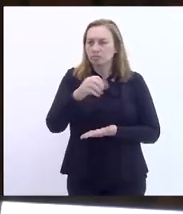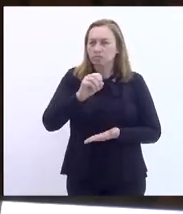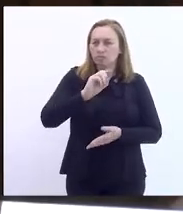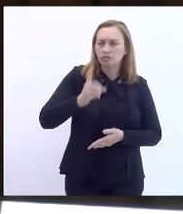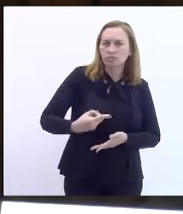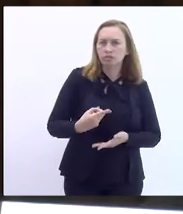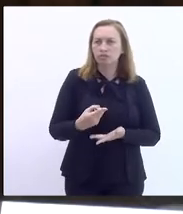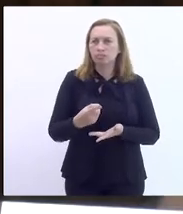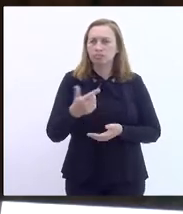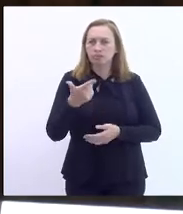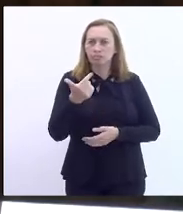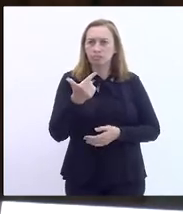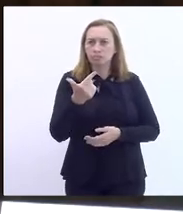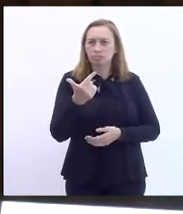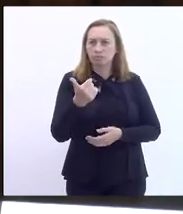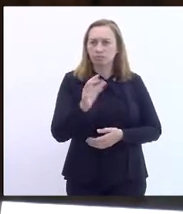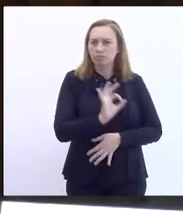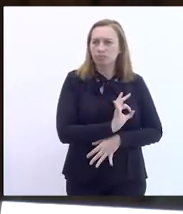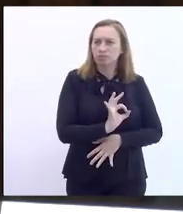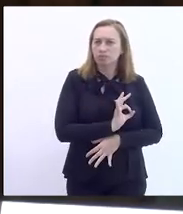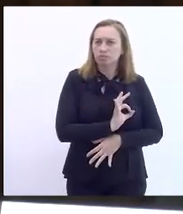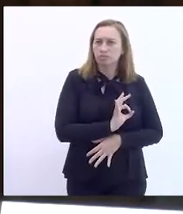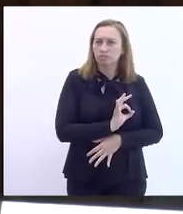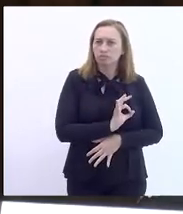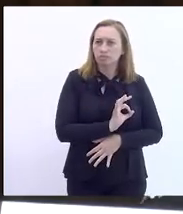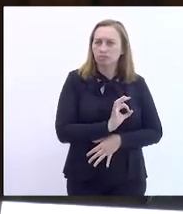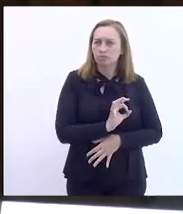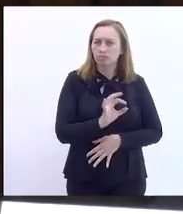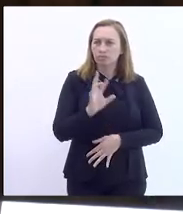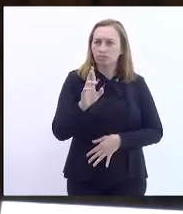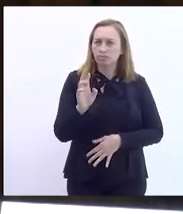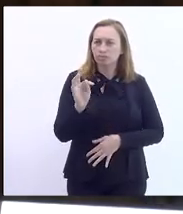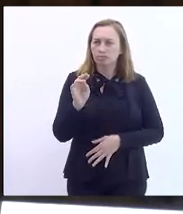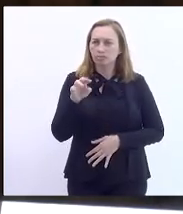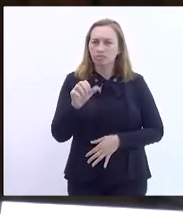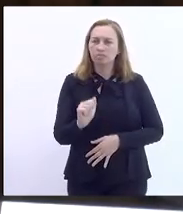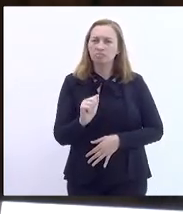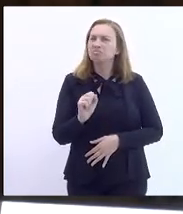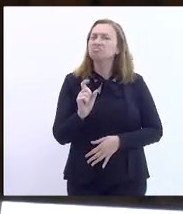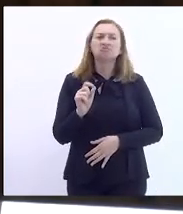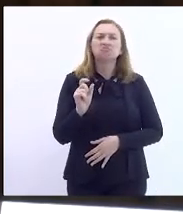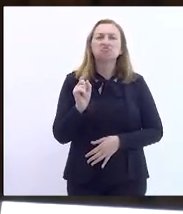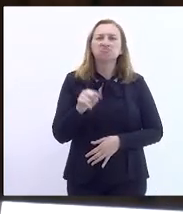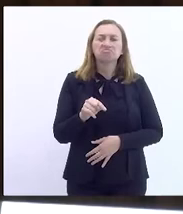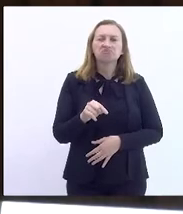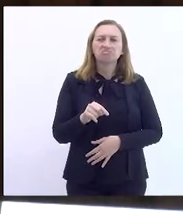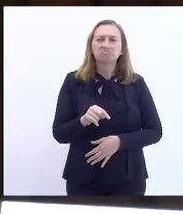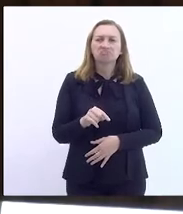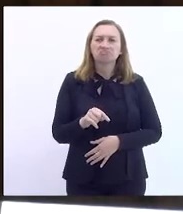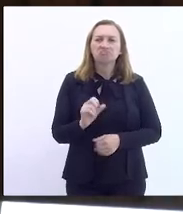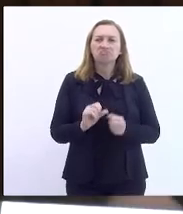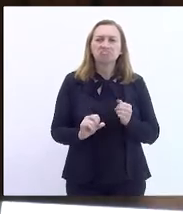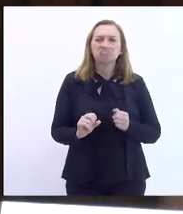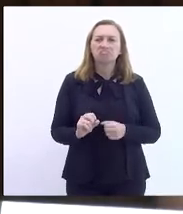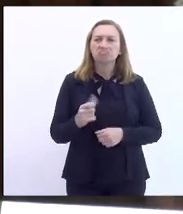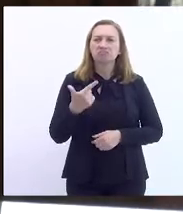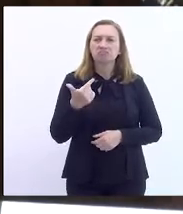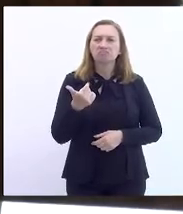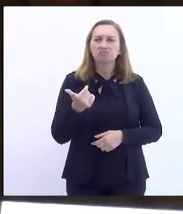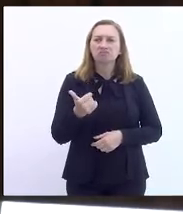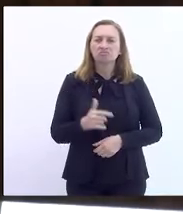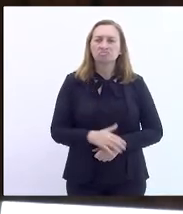armas para policiais da reserva policiais da reserva vão fazer com